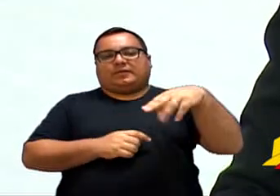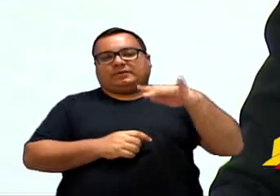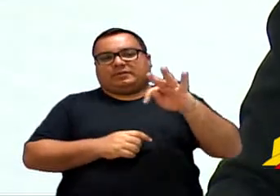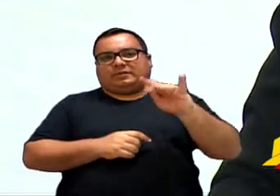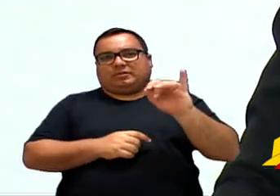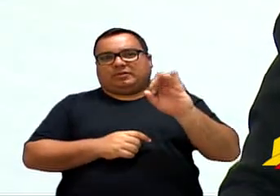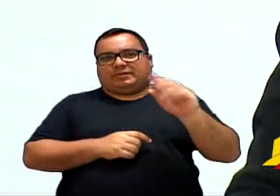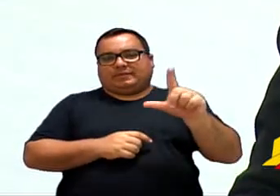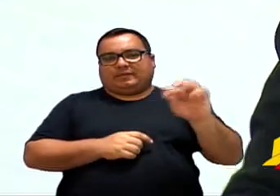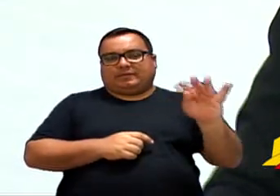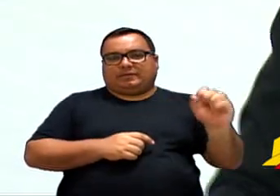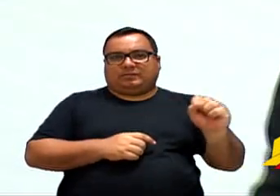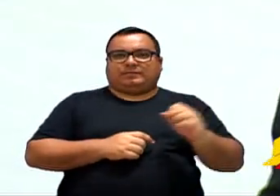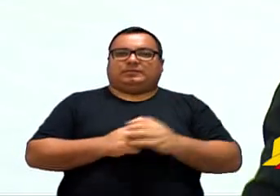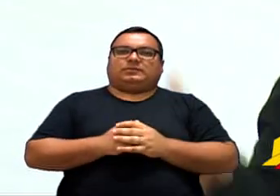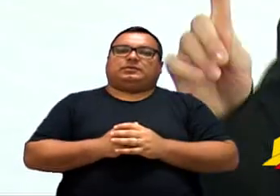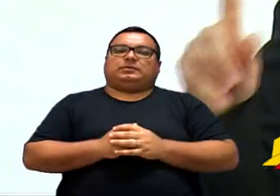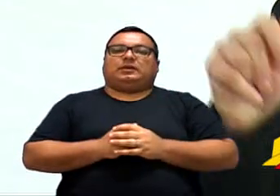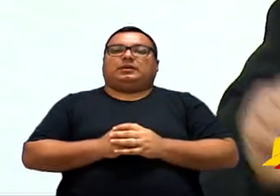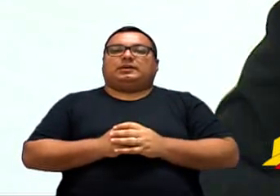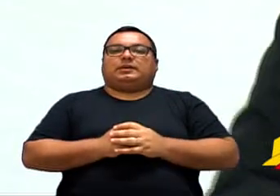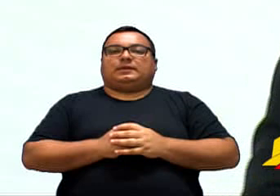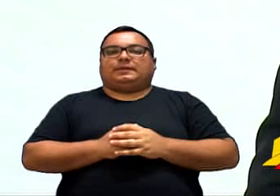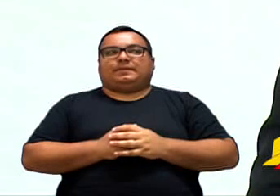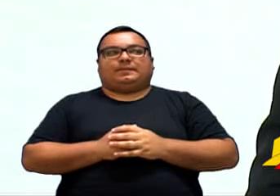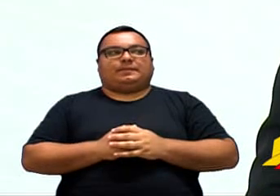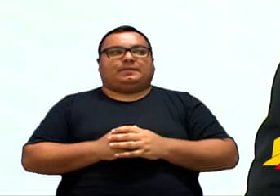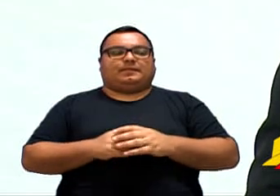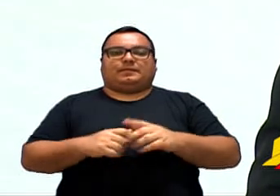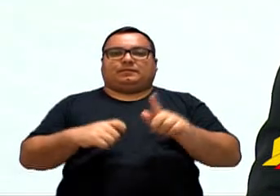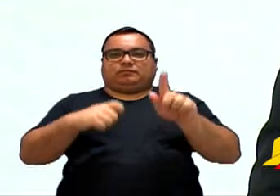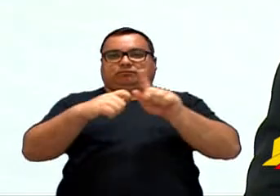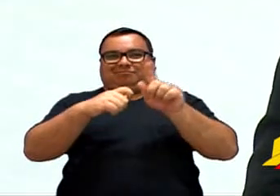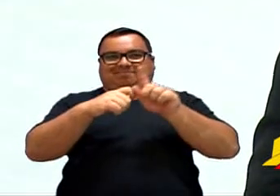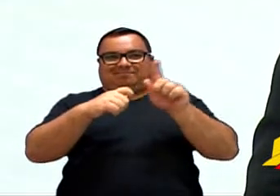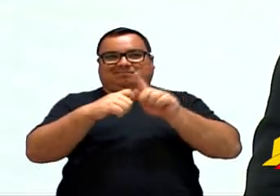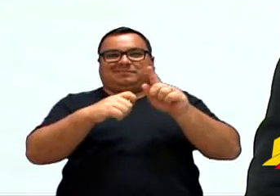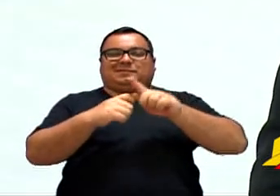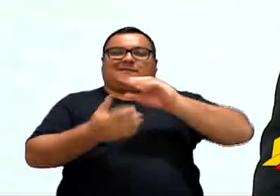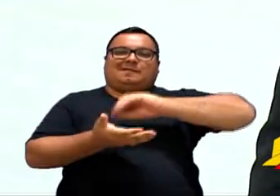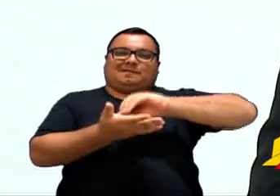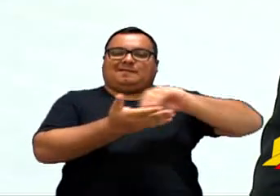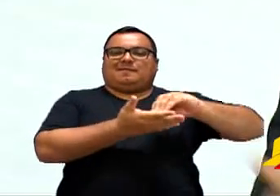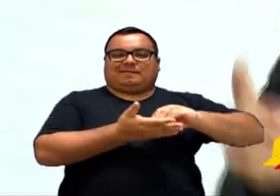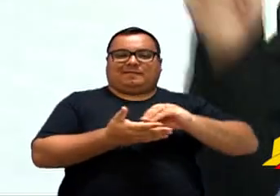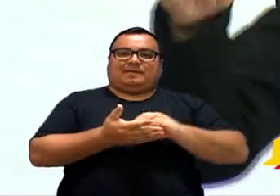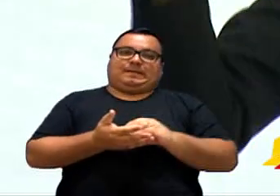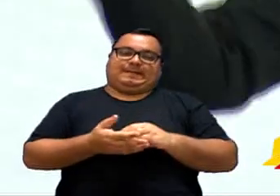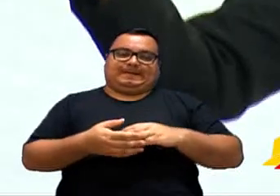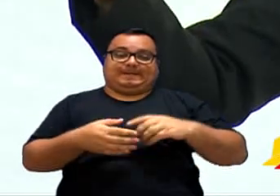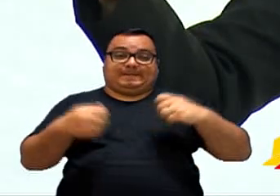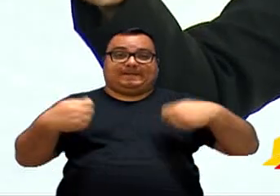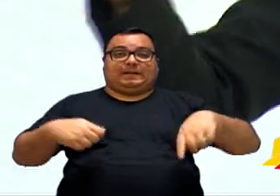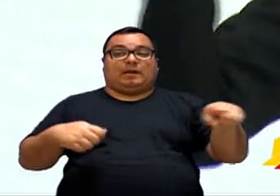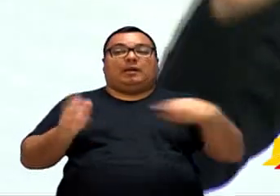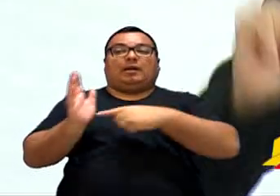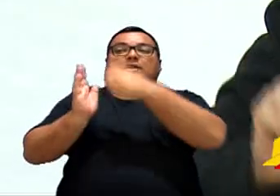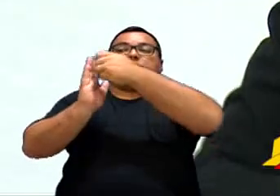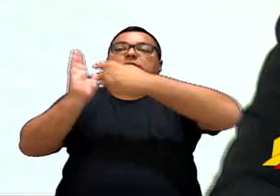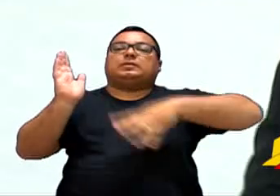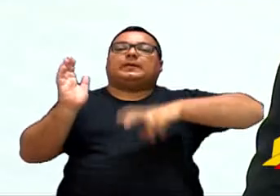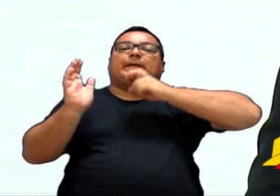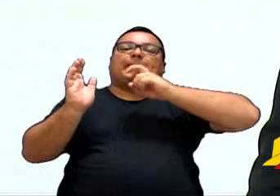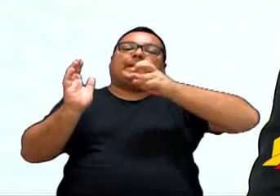situação, porque nós temos uma maioria. Saiu um dado em Sorocaba, nós temos só o processo eleitoral, nós